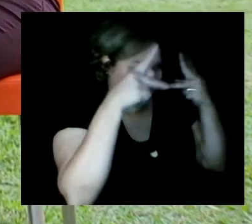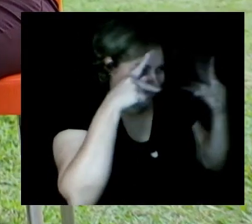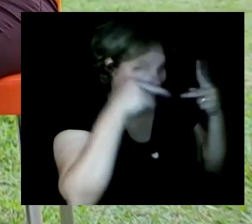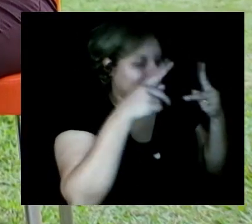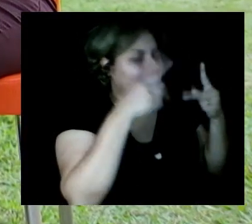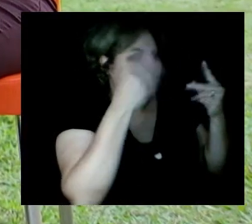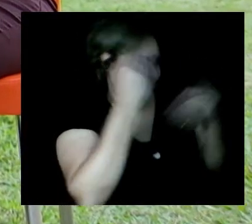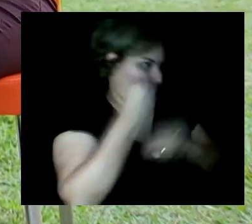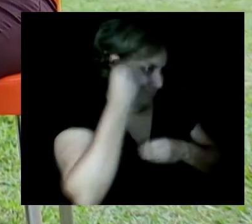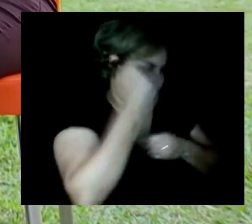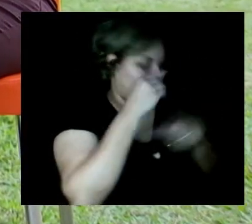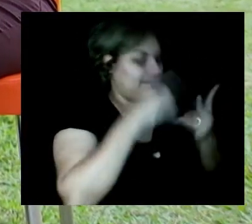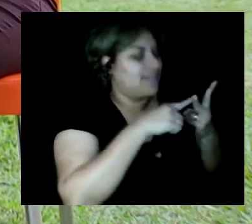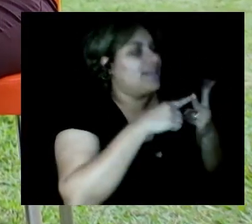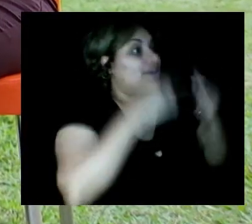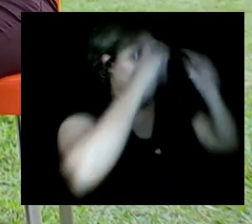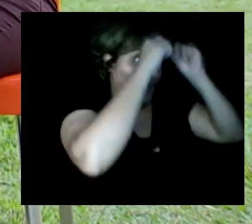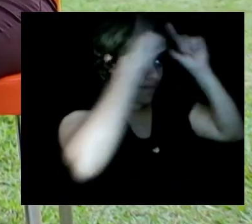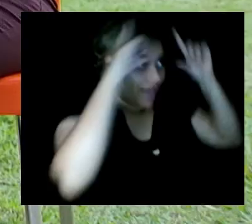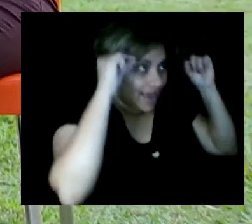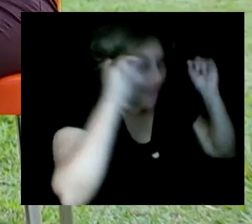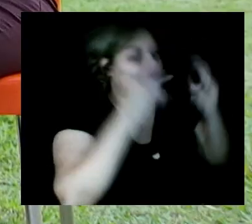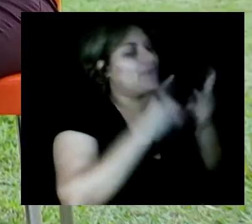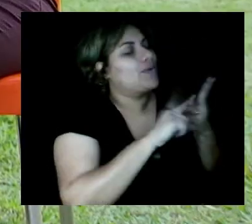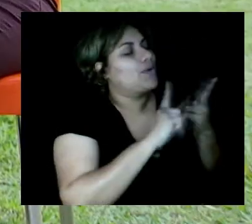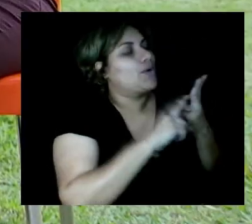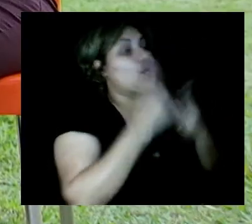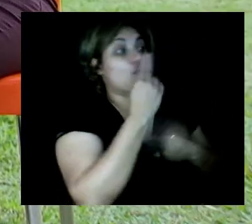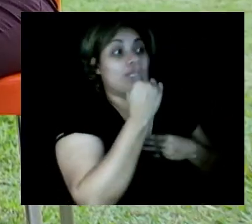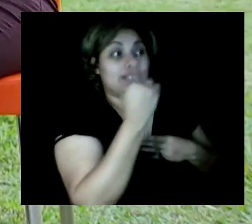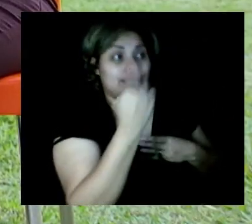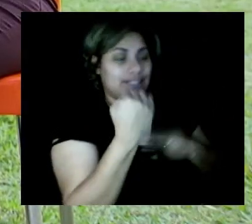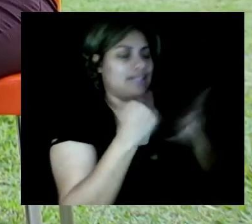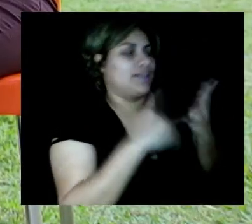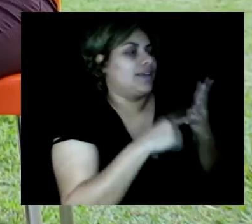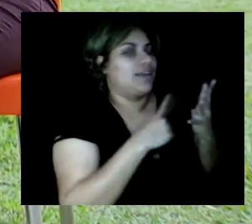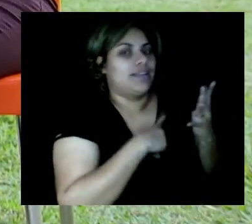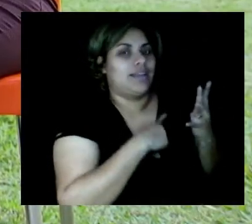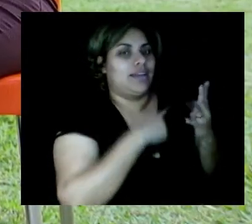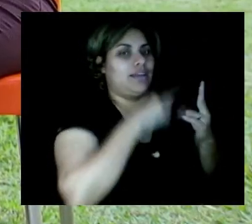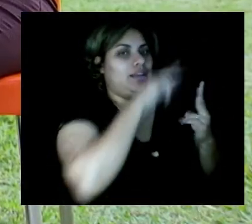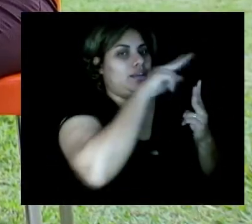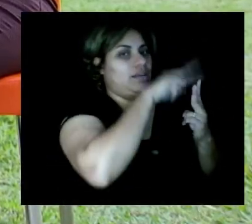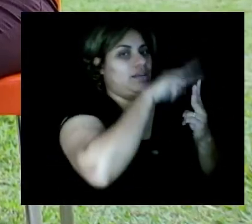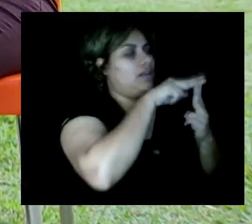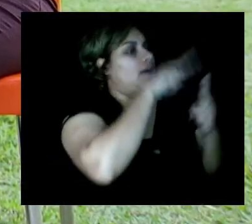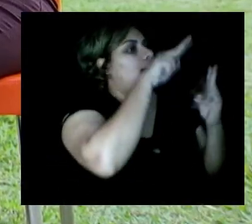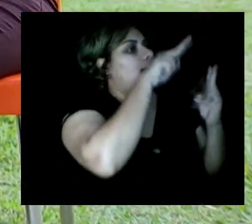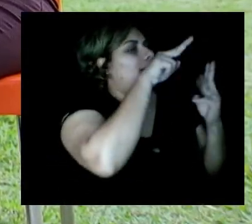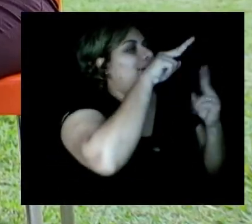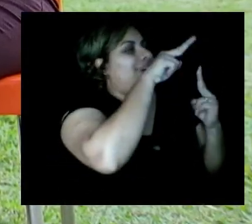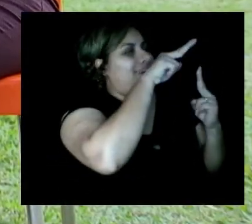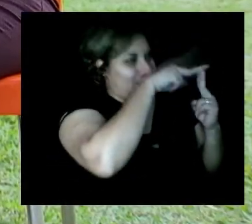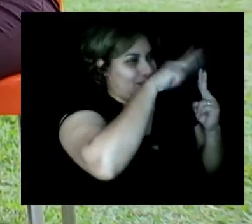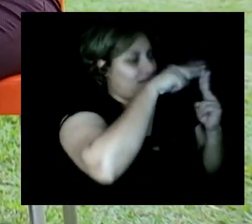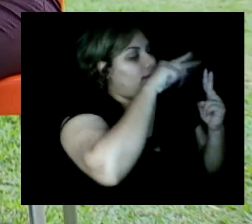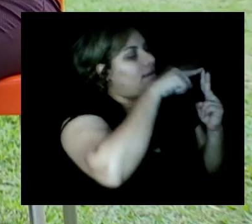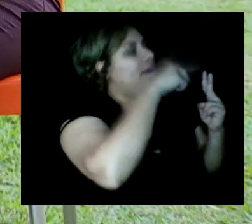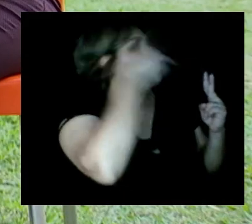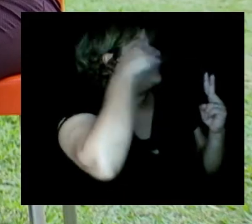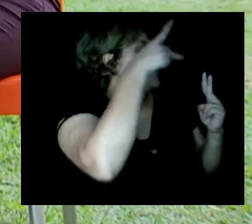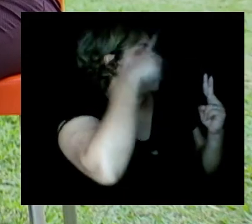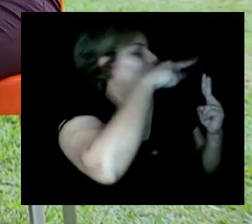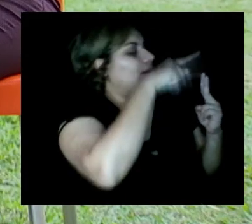nutricionista. Temos as duplas, né? Temos 3 duplas de psico, né? Que é assistente social e psicólogo para as famílias. Então elas fazem os